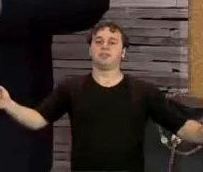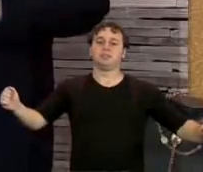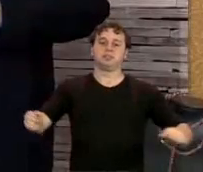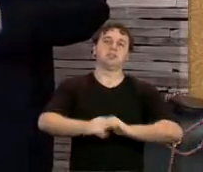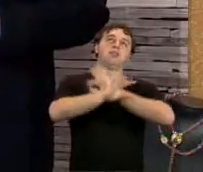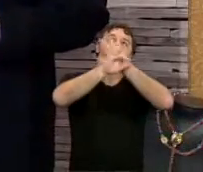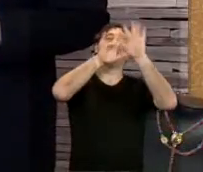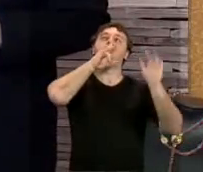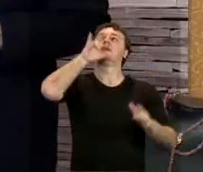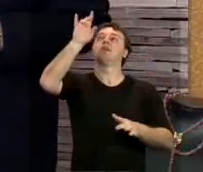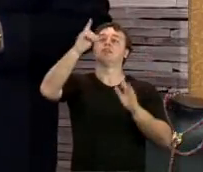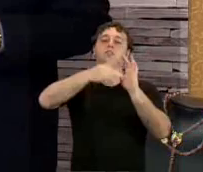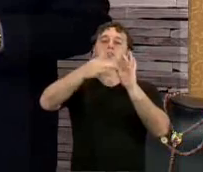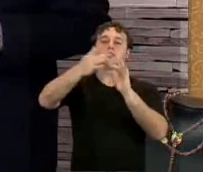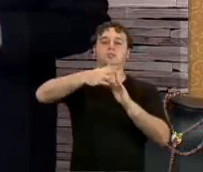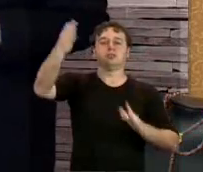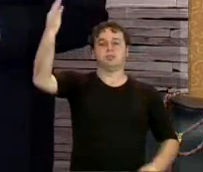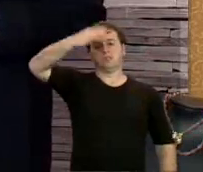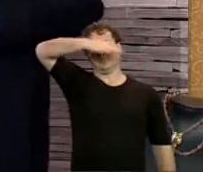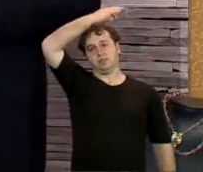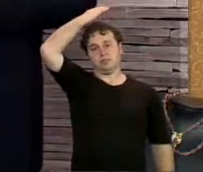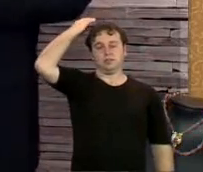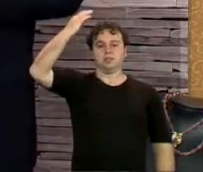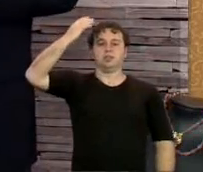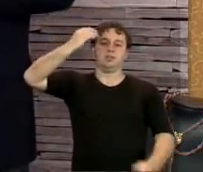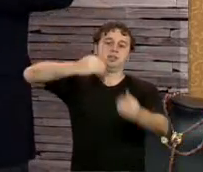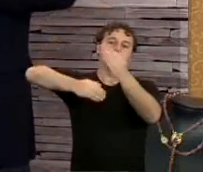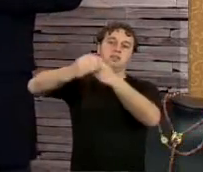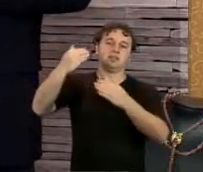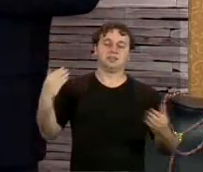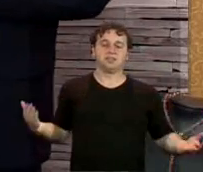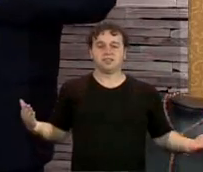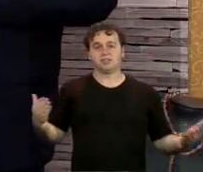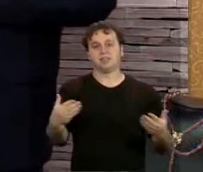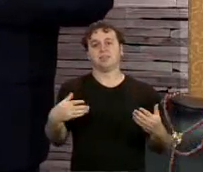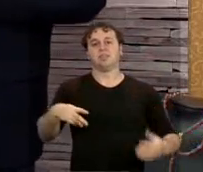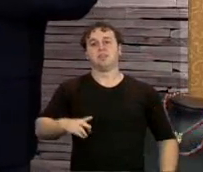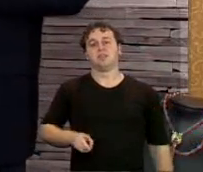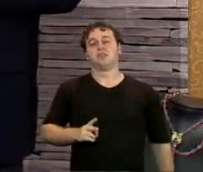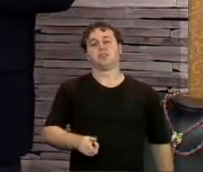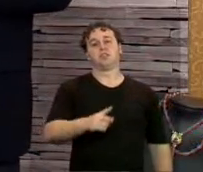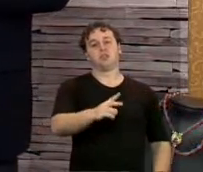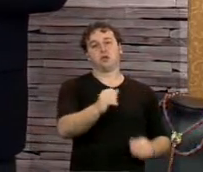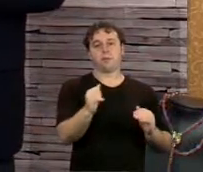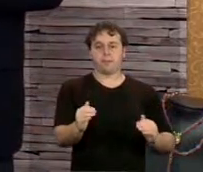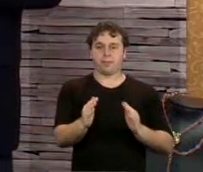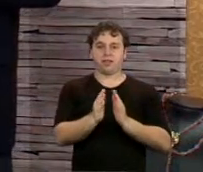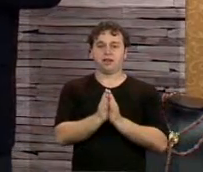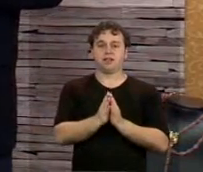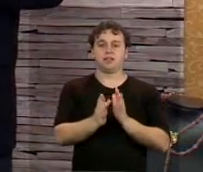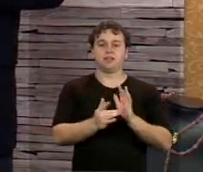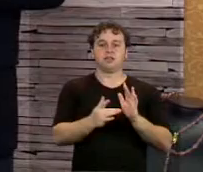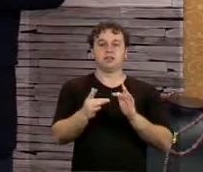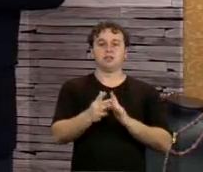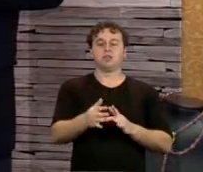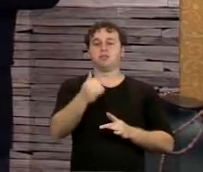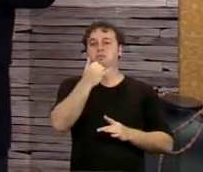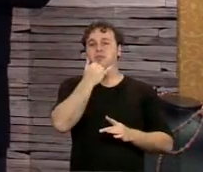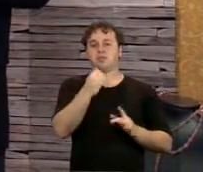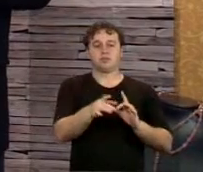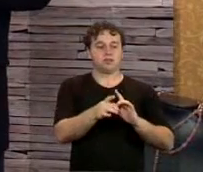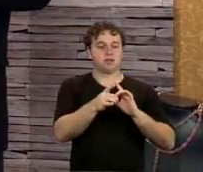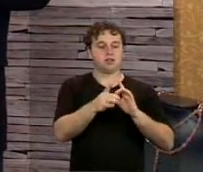Glória ao Pai, ao Filho e ao Espírito Santo, assim como era no princípio, agora e sempre. Amém. Ó meu